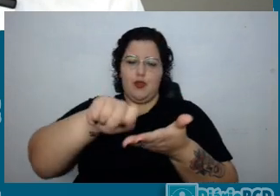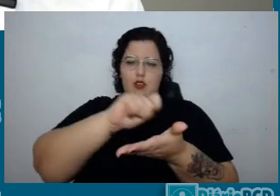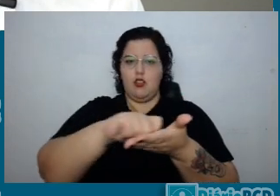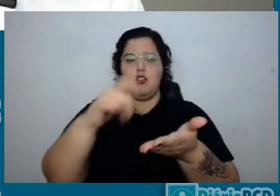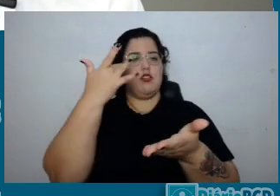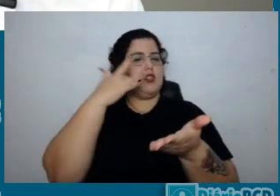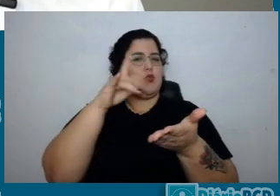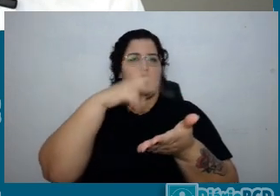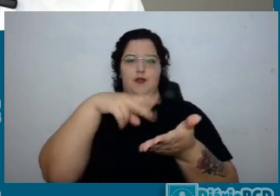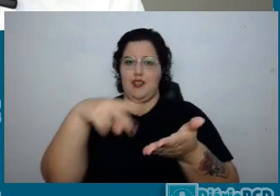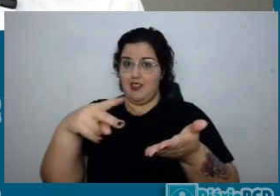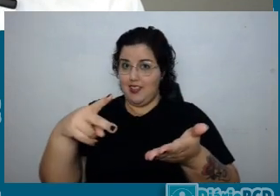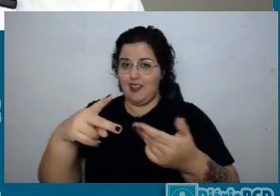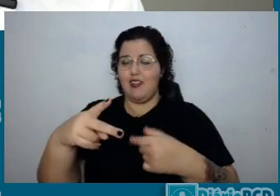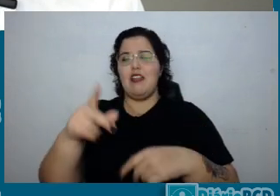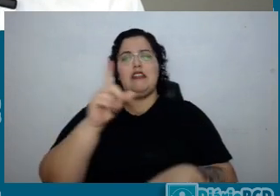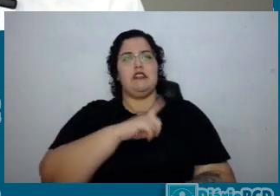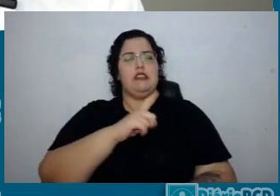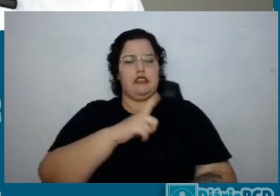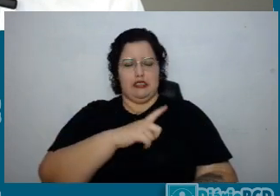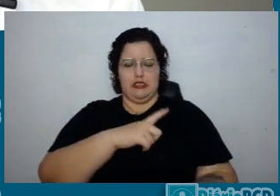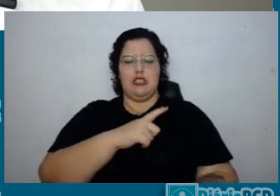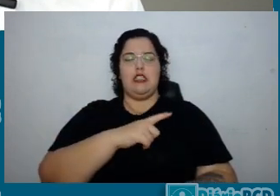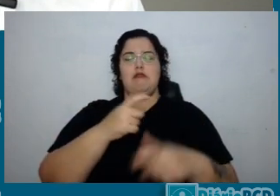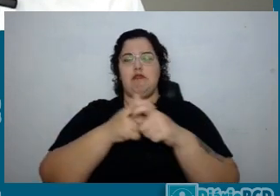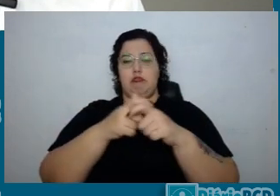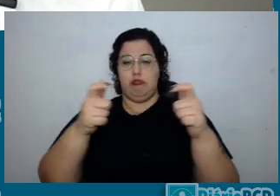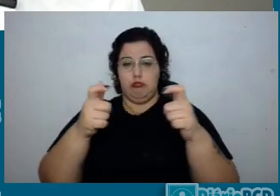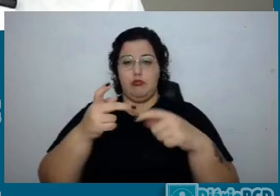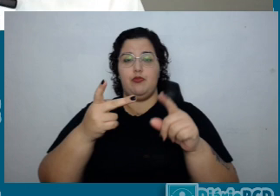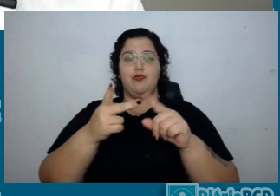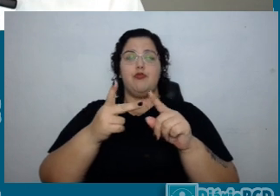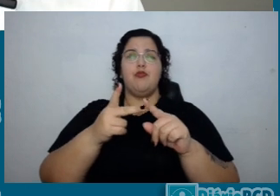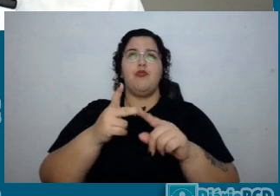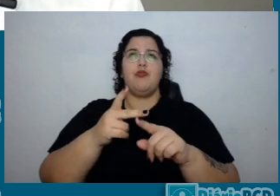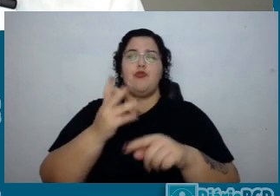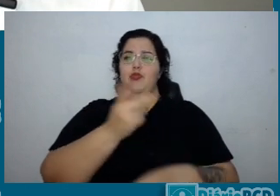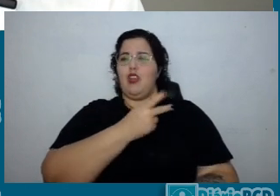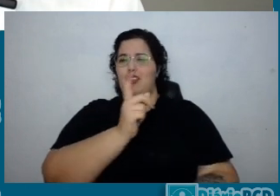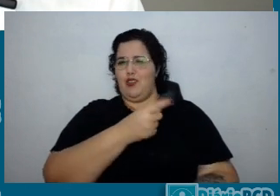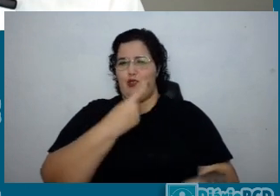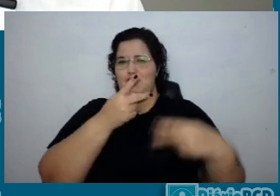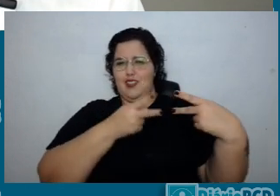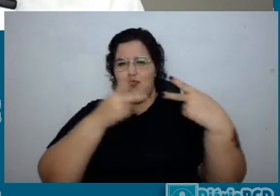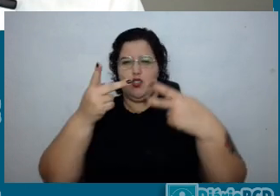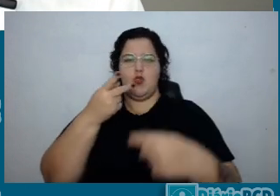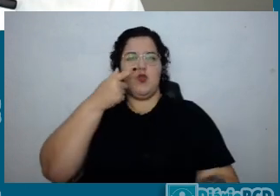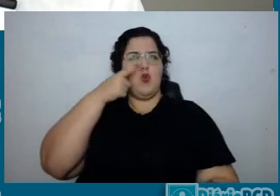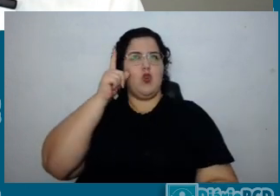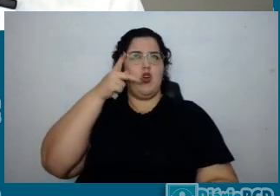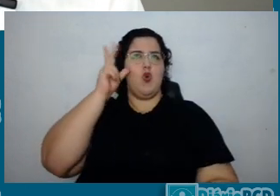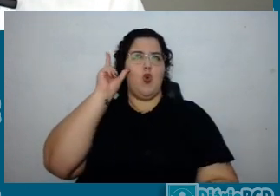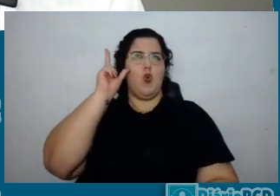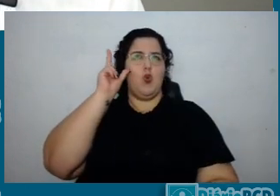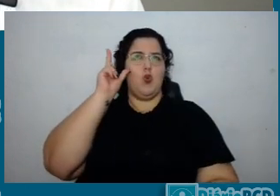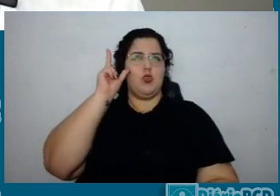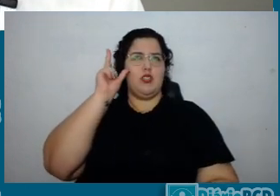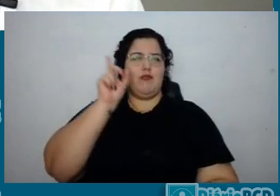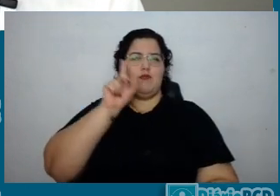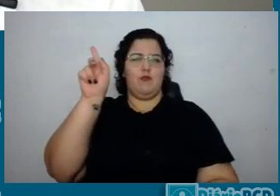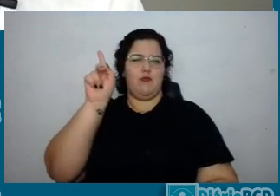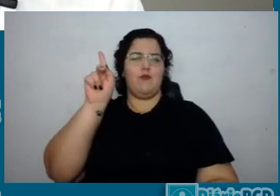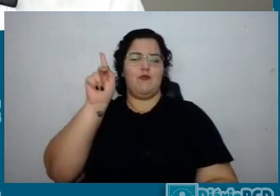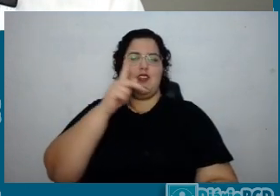ainda é muito grande. A gente tem chegado nos estados, como, por exemplo, estivemos anteontem